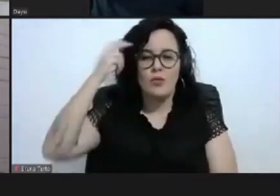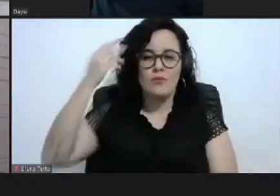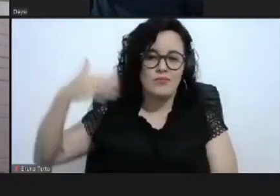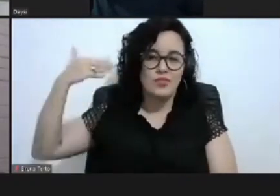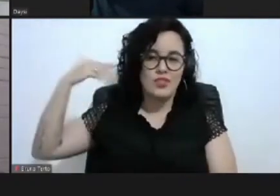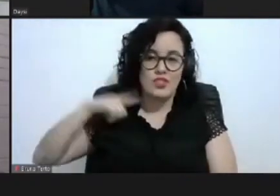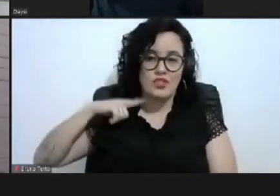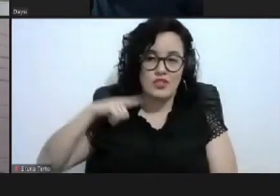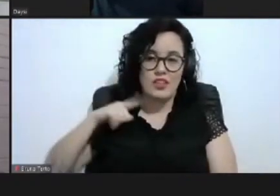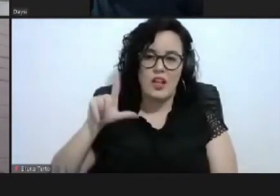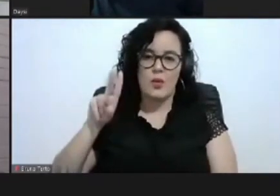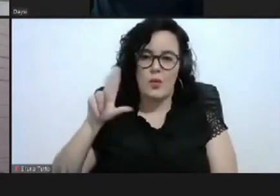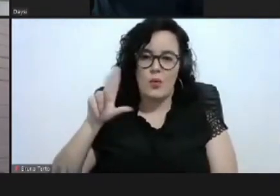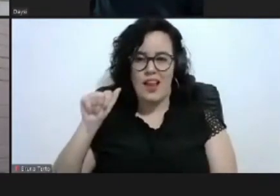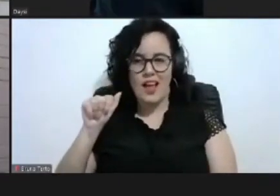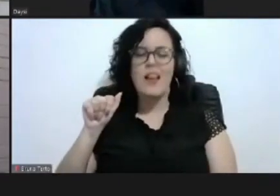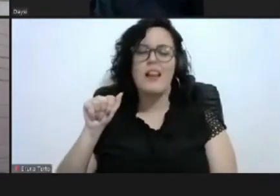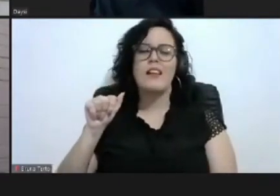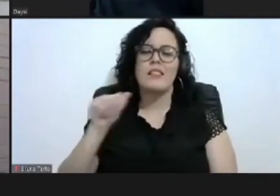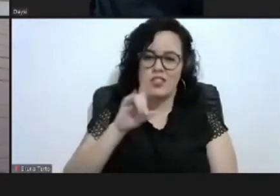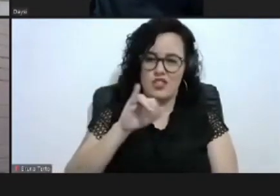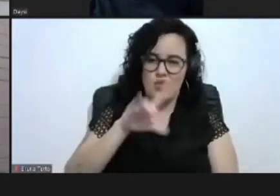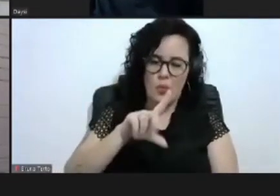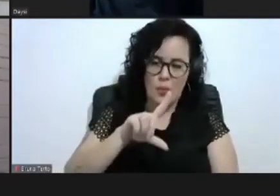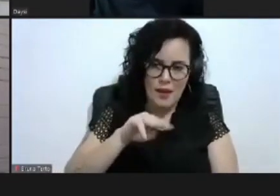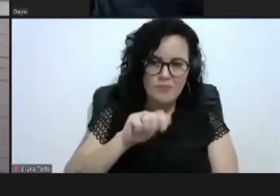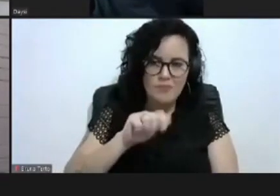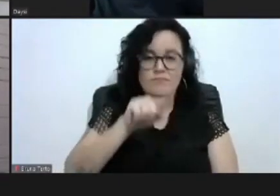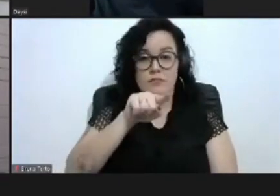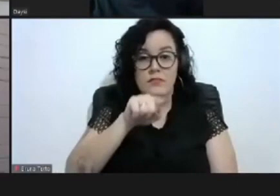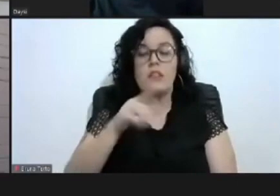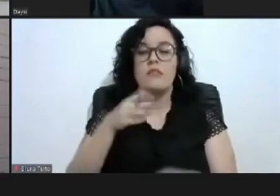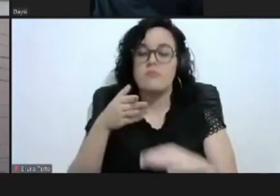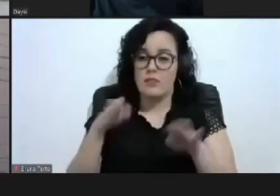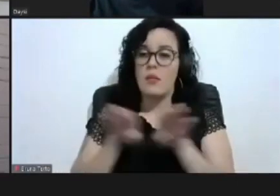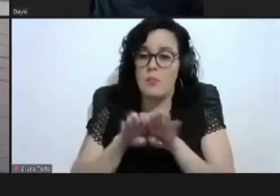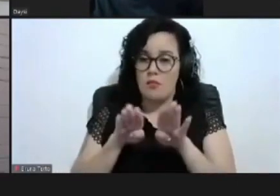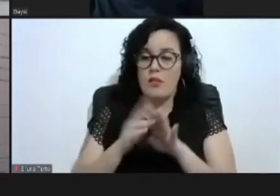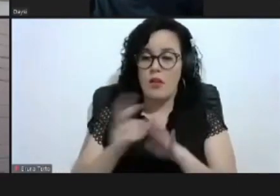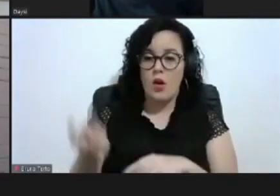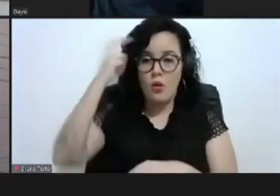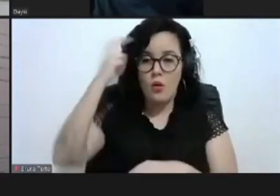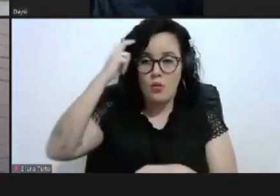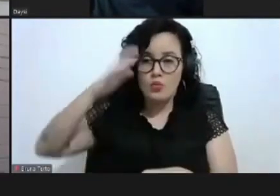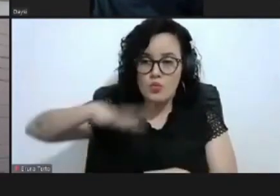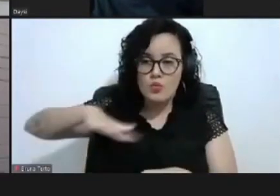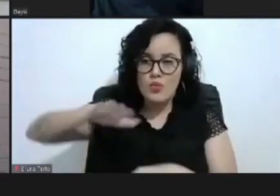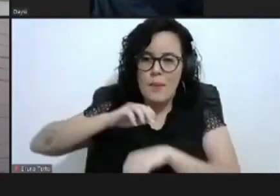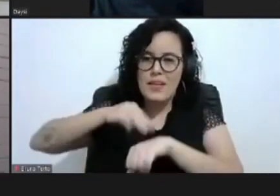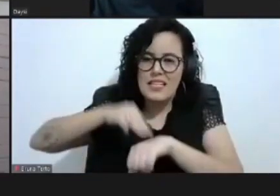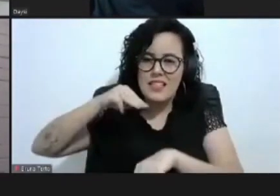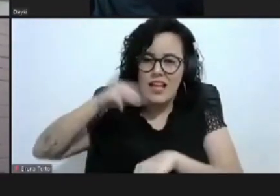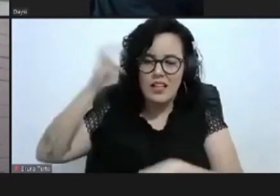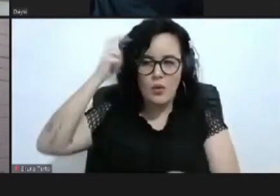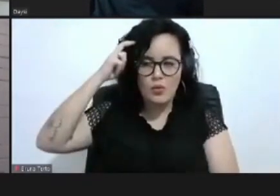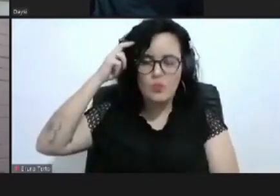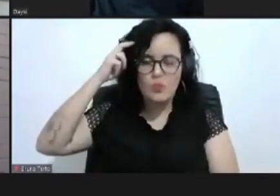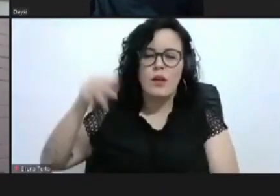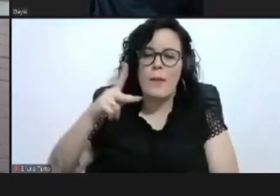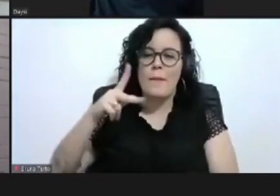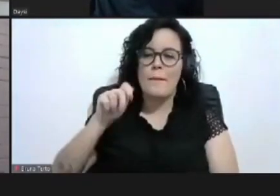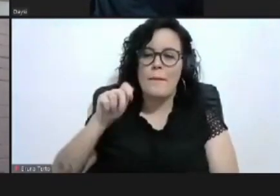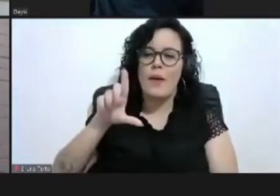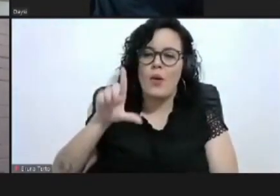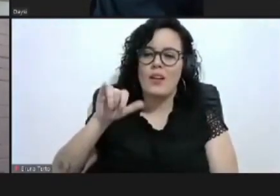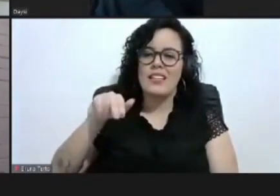gestões Lula-Dilma. Teve passagem pela Secretaria de Cultura de Paulínia, Ilha Comprida. A partir de